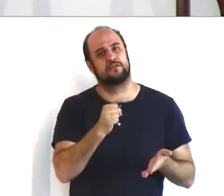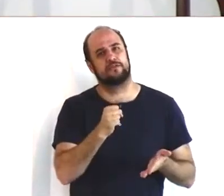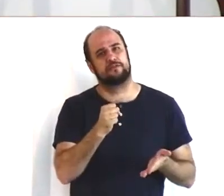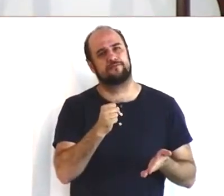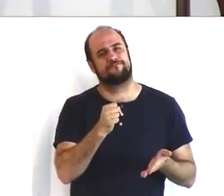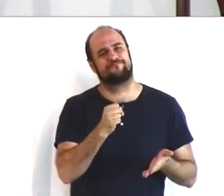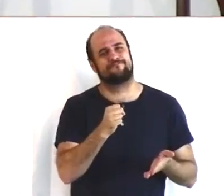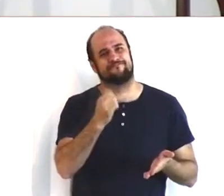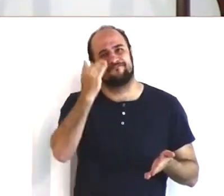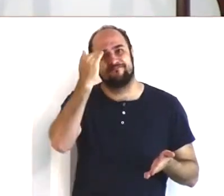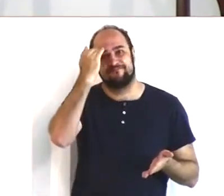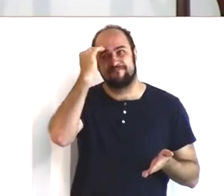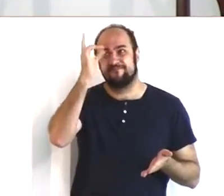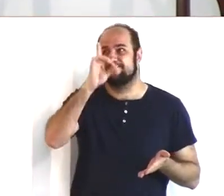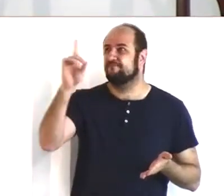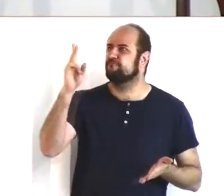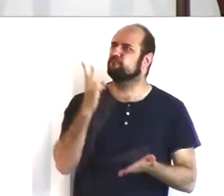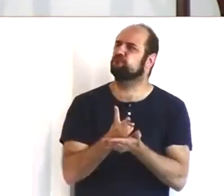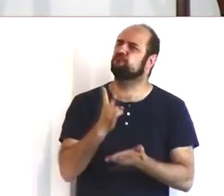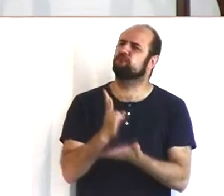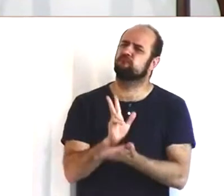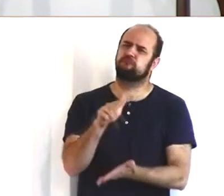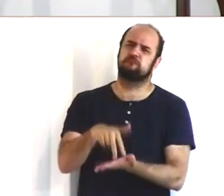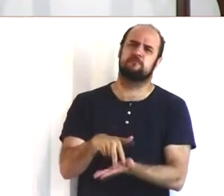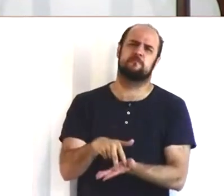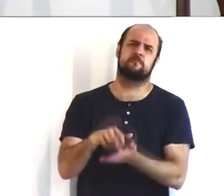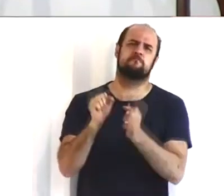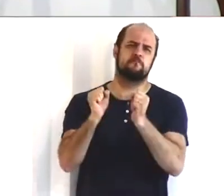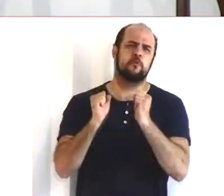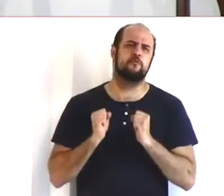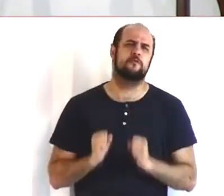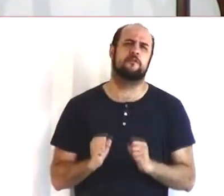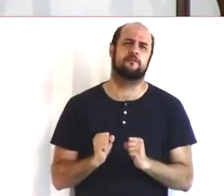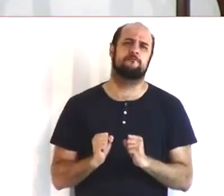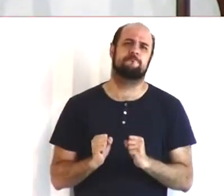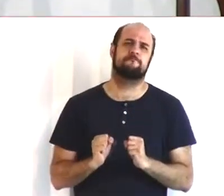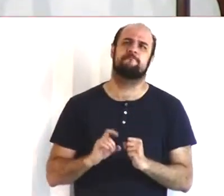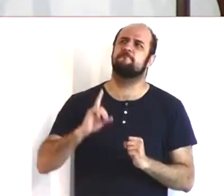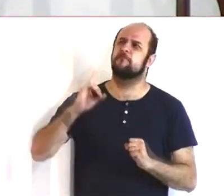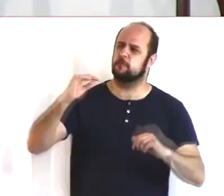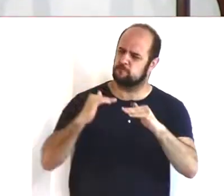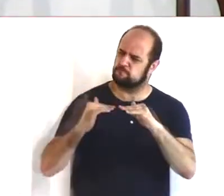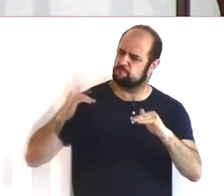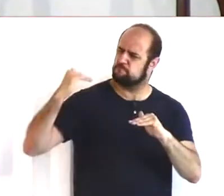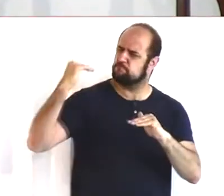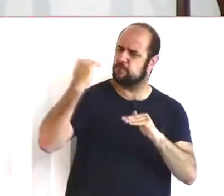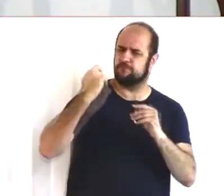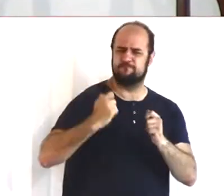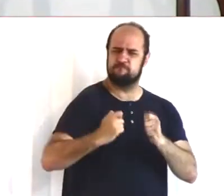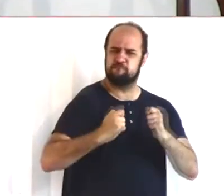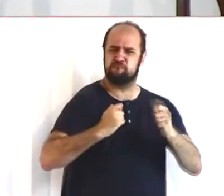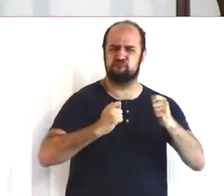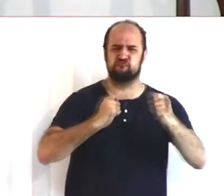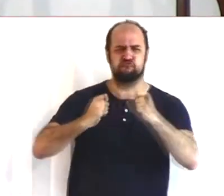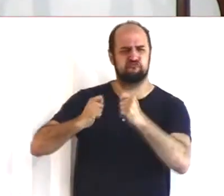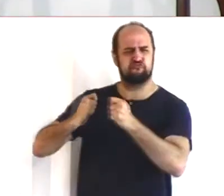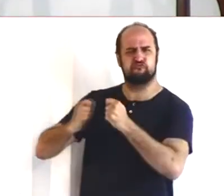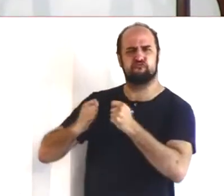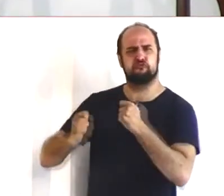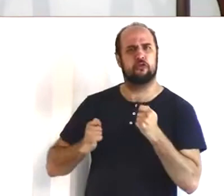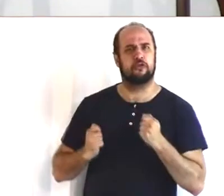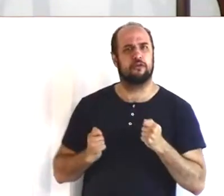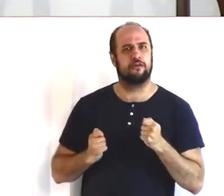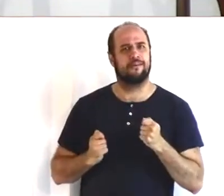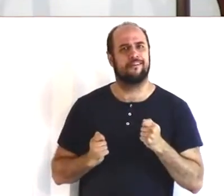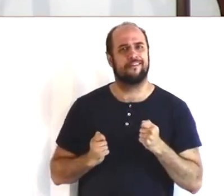Entendendo que Deus não perdeu o controle. Entendendo que Deus está sim no controle de tudo. Você sabia que